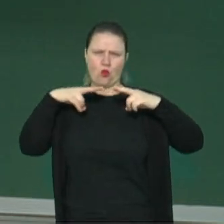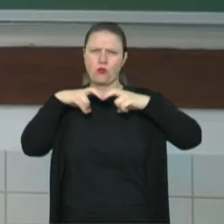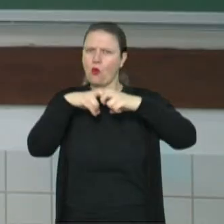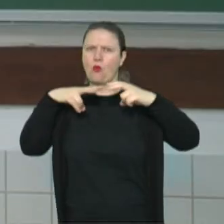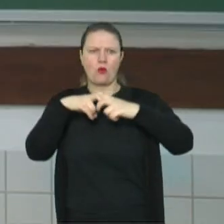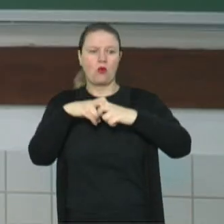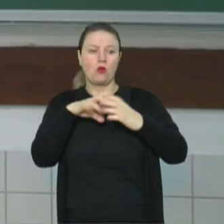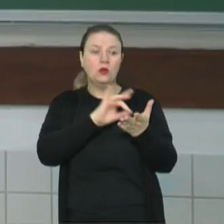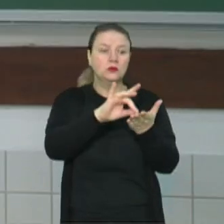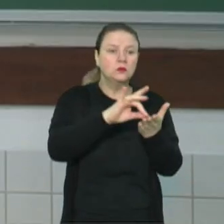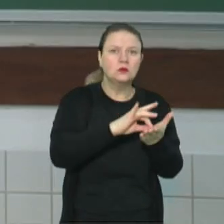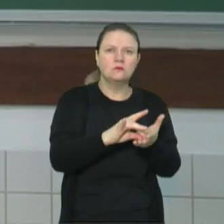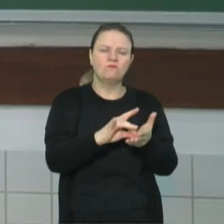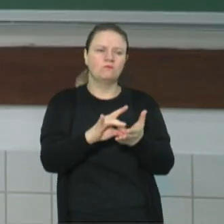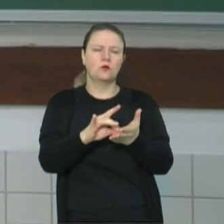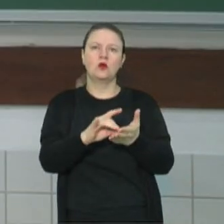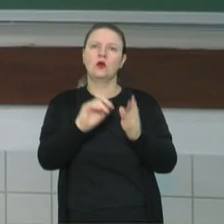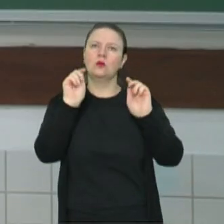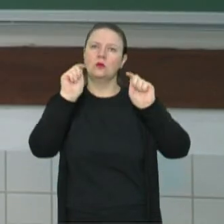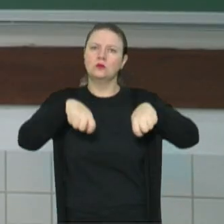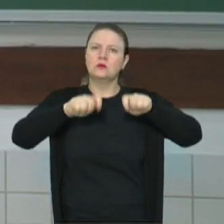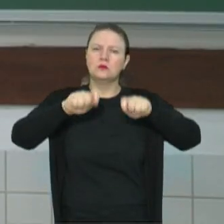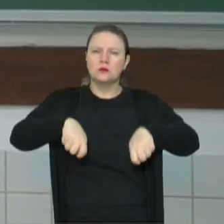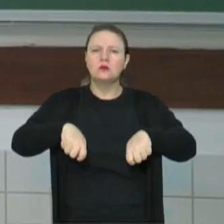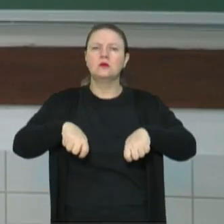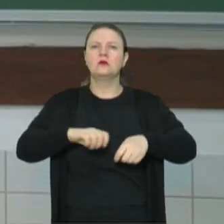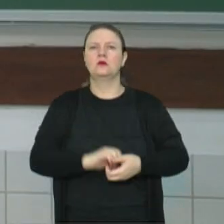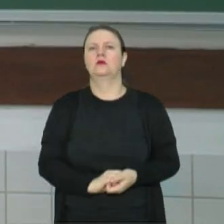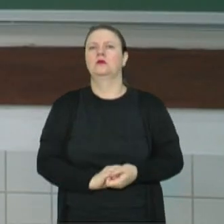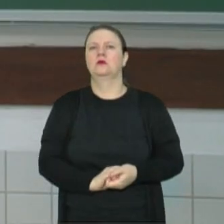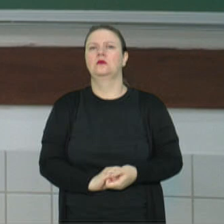Então, para que eles conseguissem